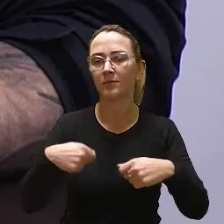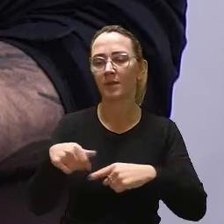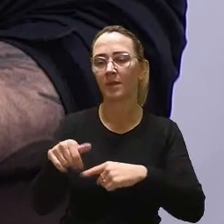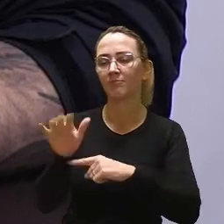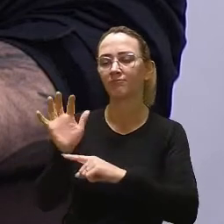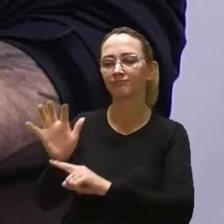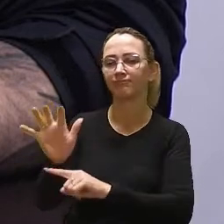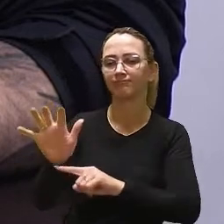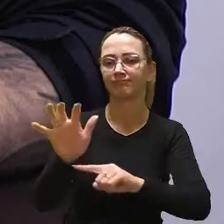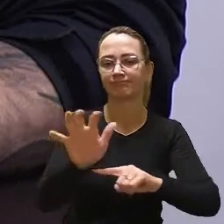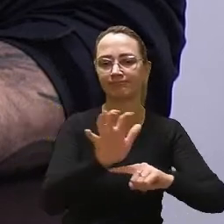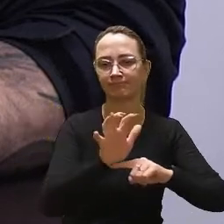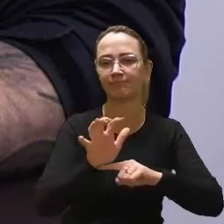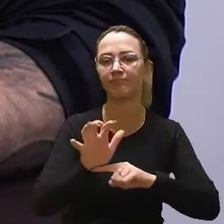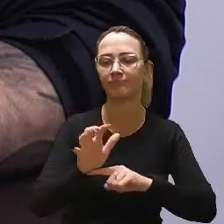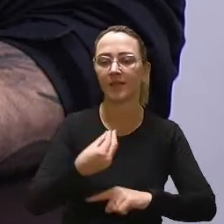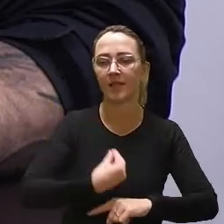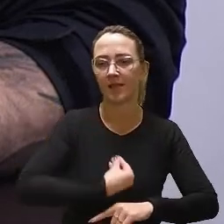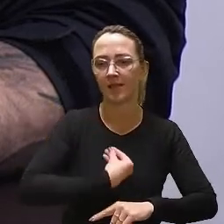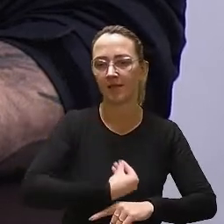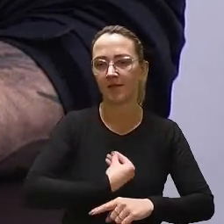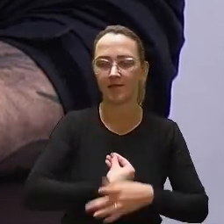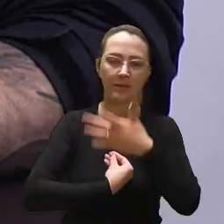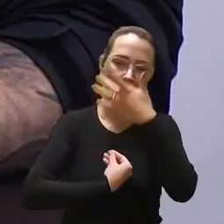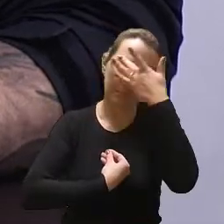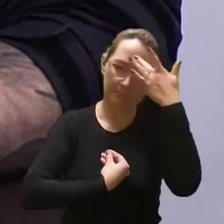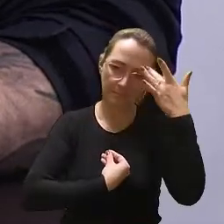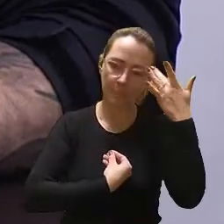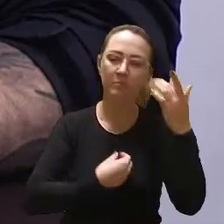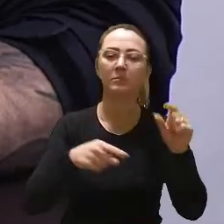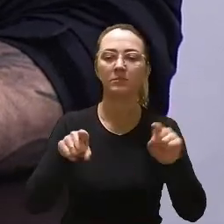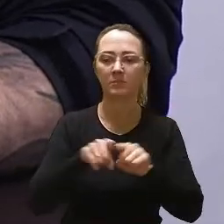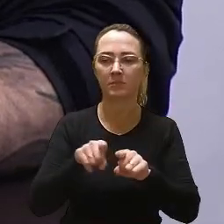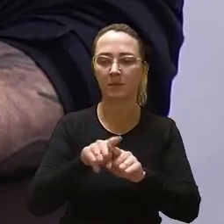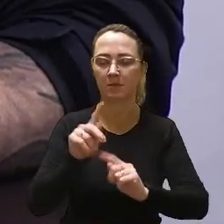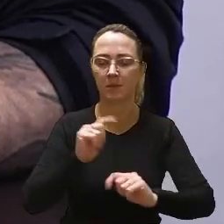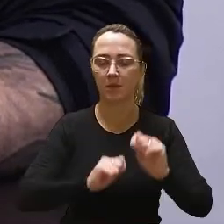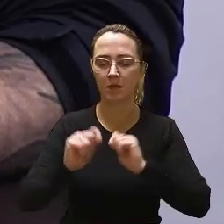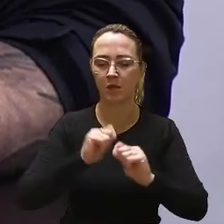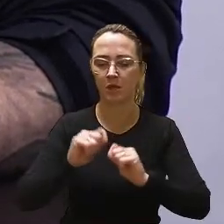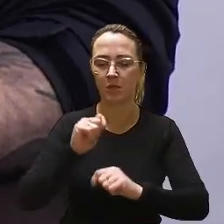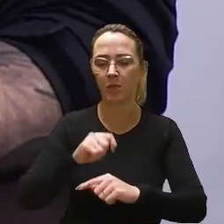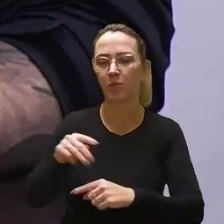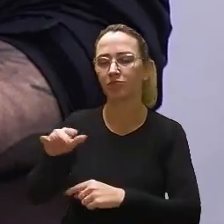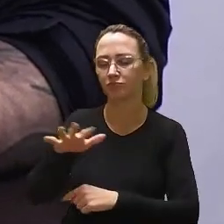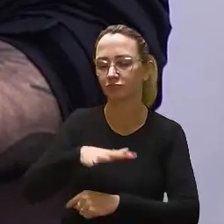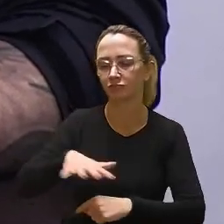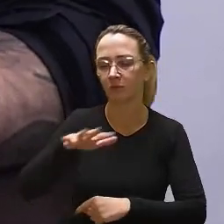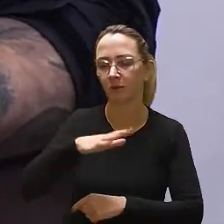influenciar não só na vida das pessoas, mas também na economia de todos os municípios do Brasil. Grato, presidente.